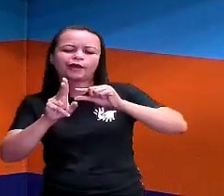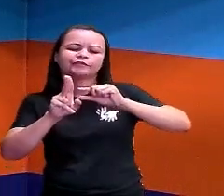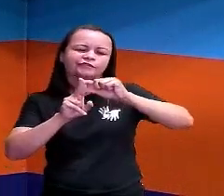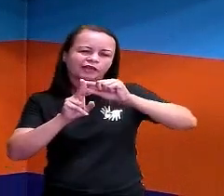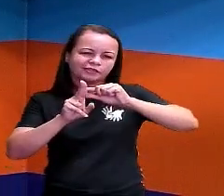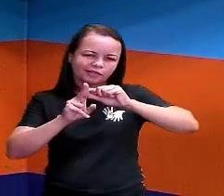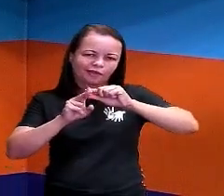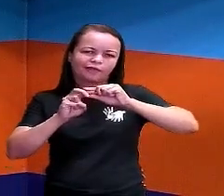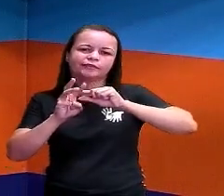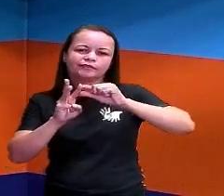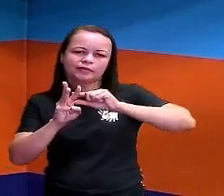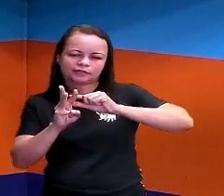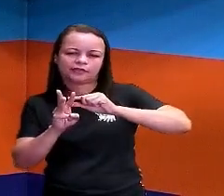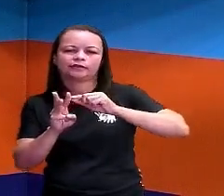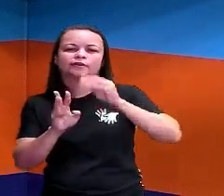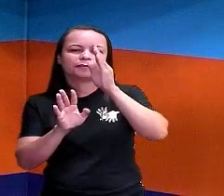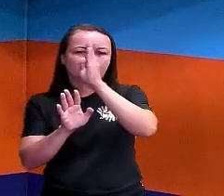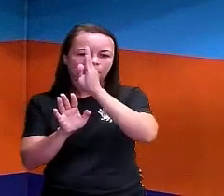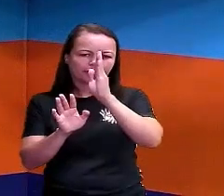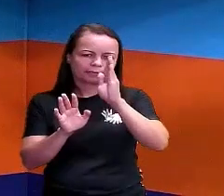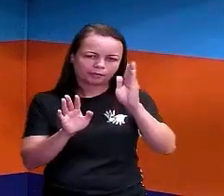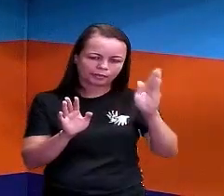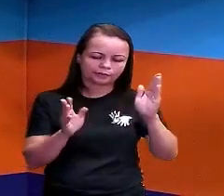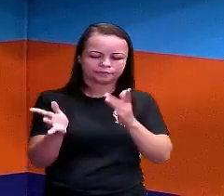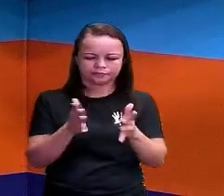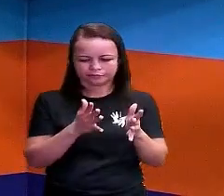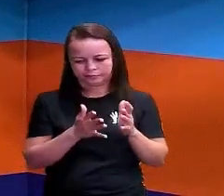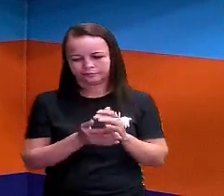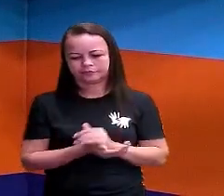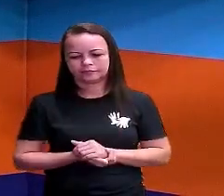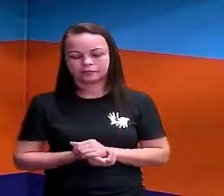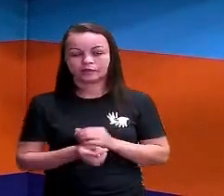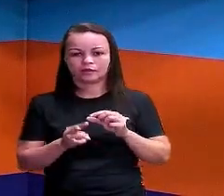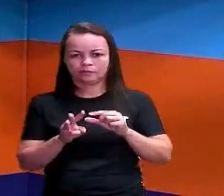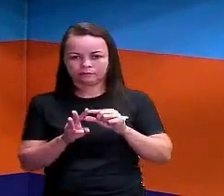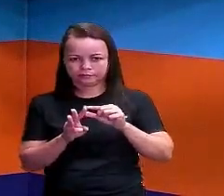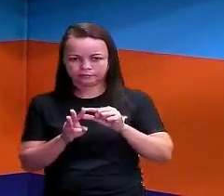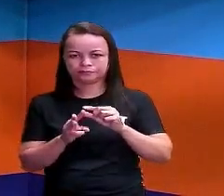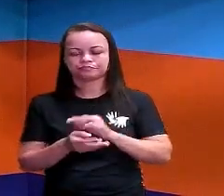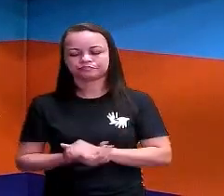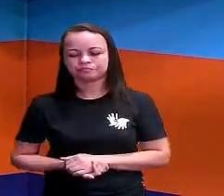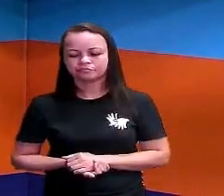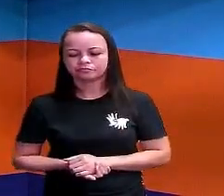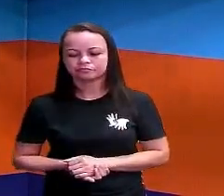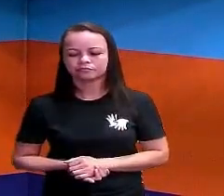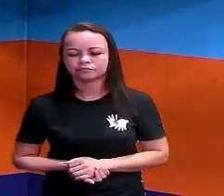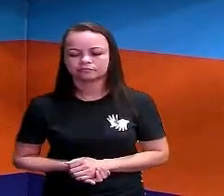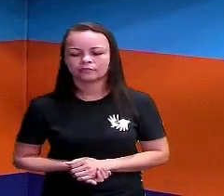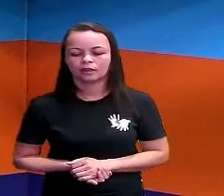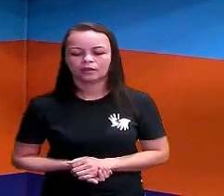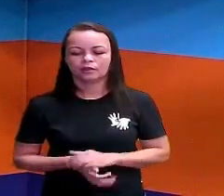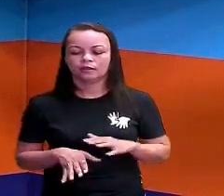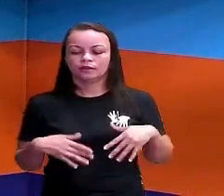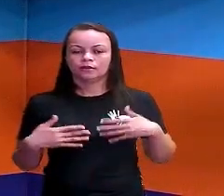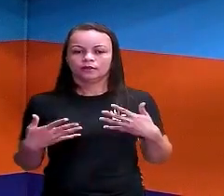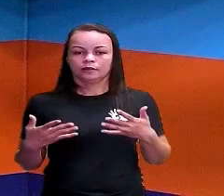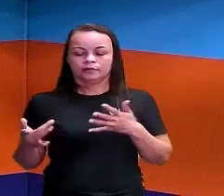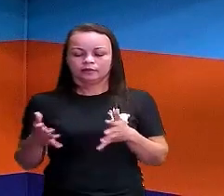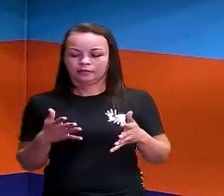para a dezena, depois ir para a centena, depois ir para a unidade de milhar, tá? E aí, vejam